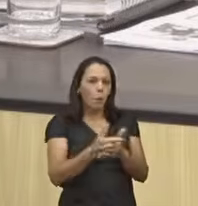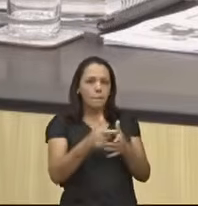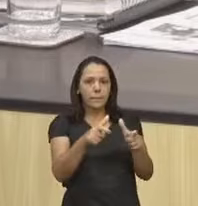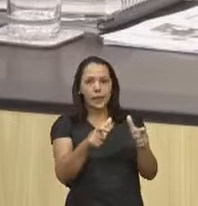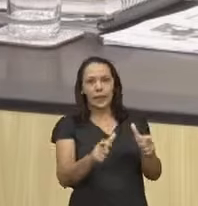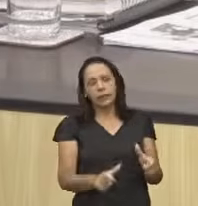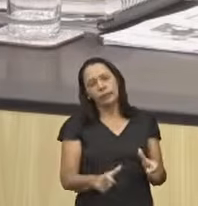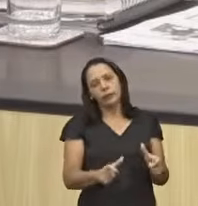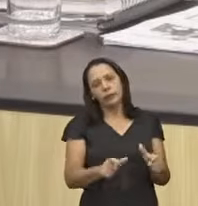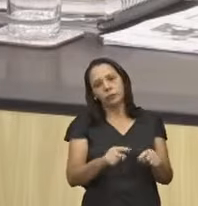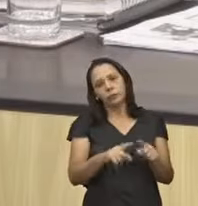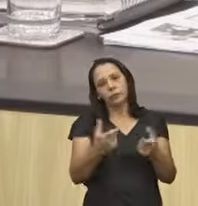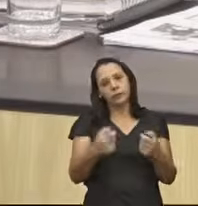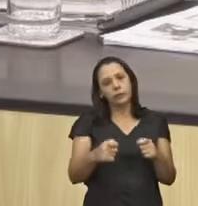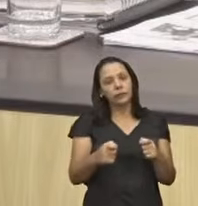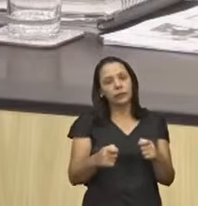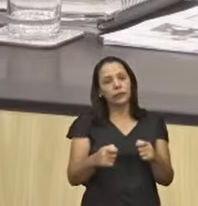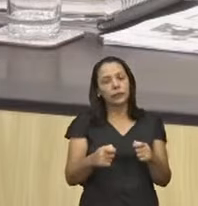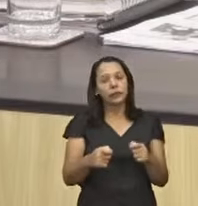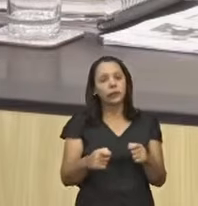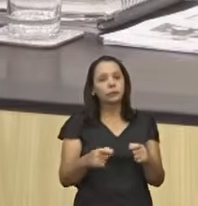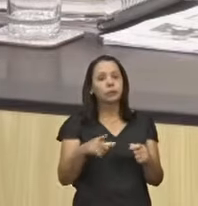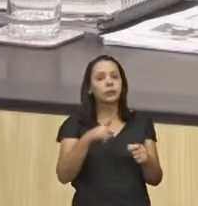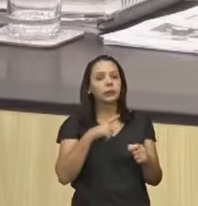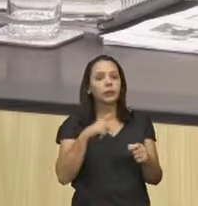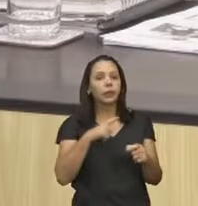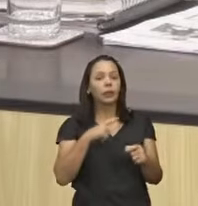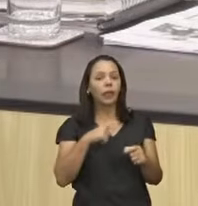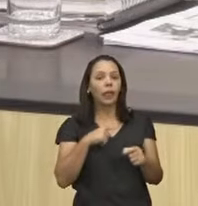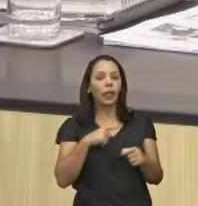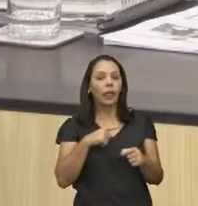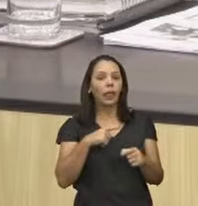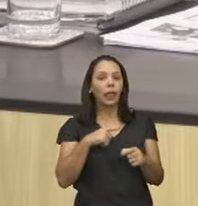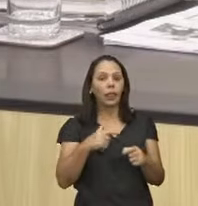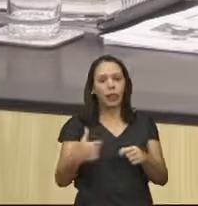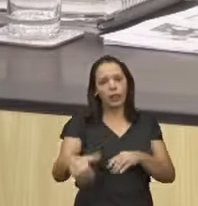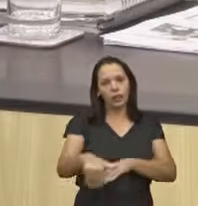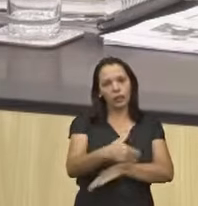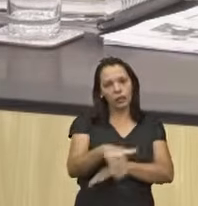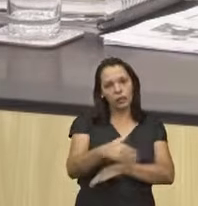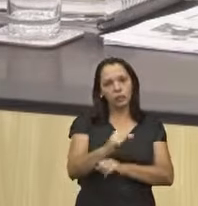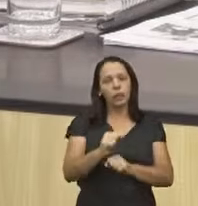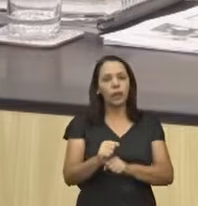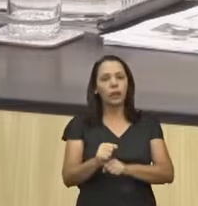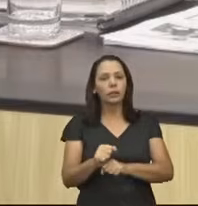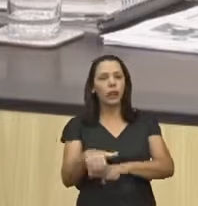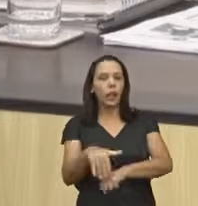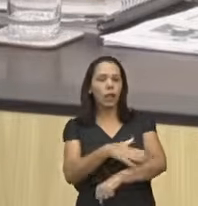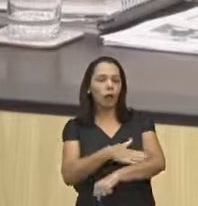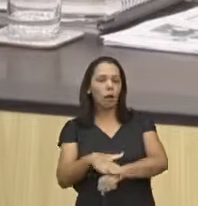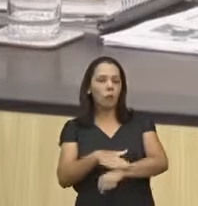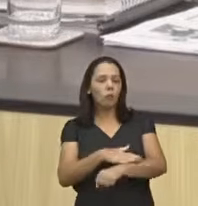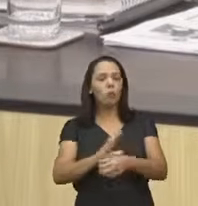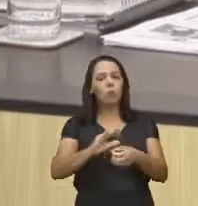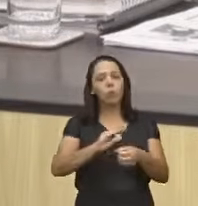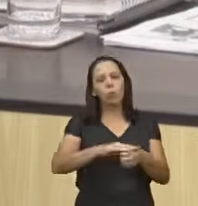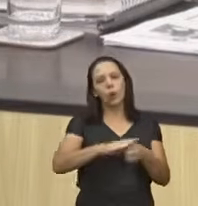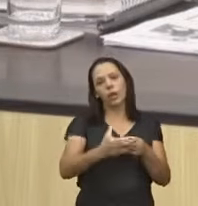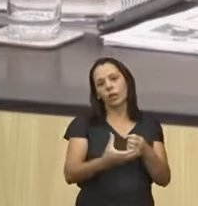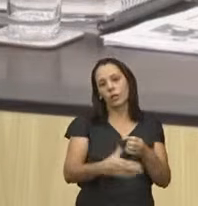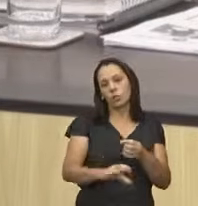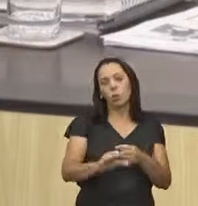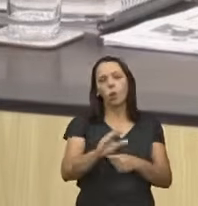que você entregue infraestrutura, guia, sarjeta, calçada, asfalto, luz,